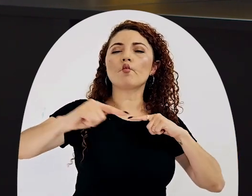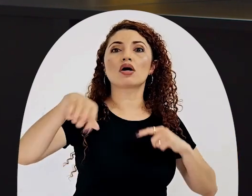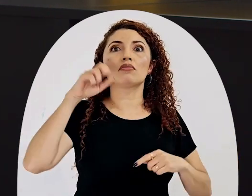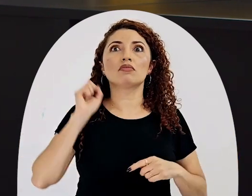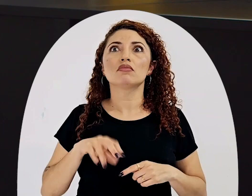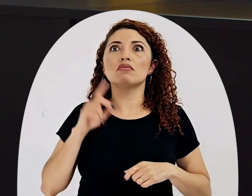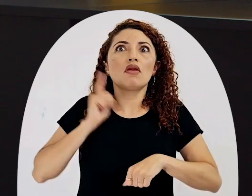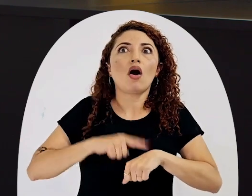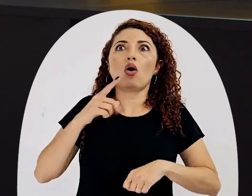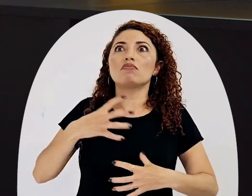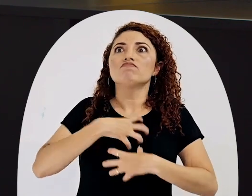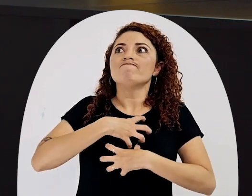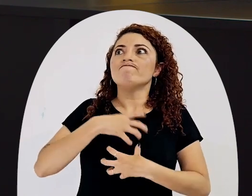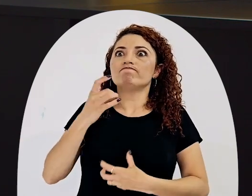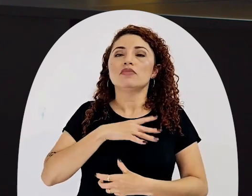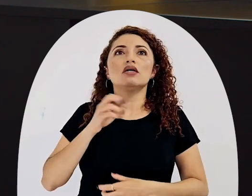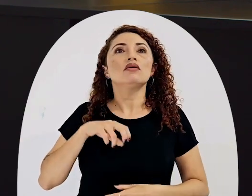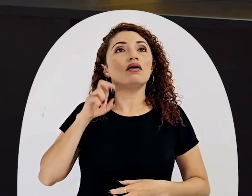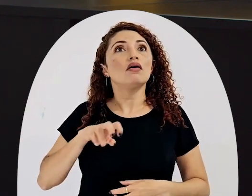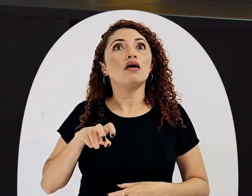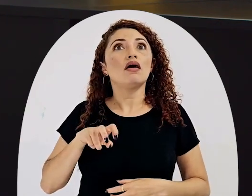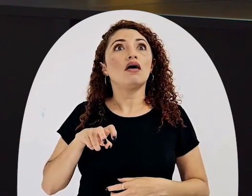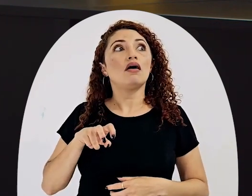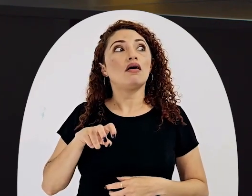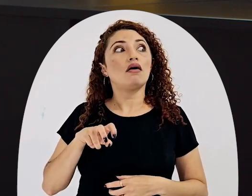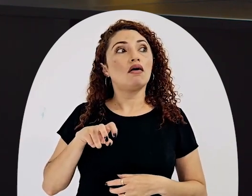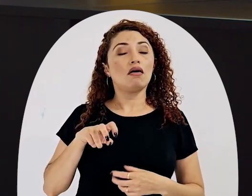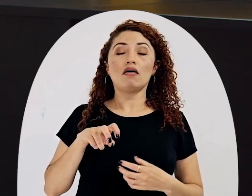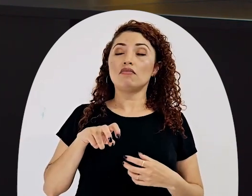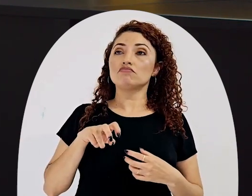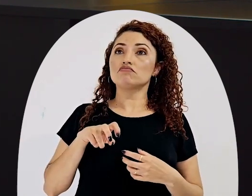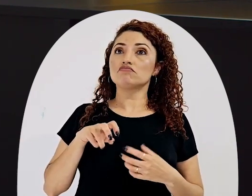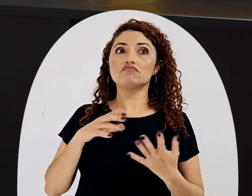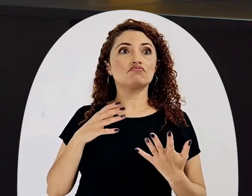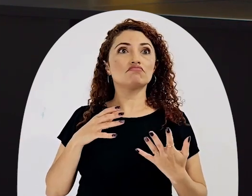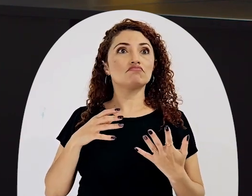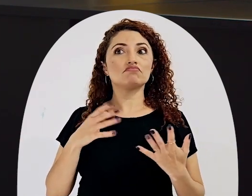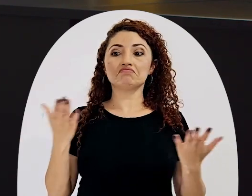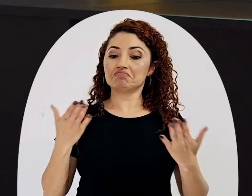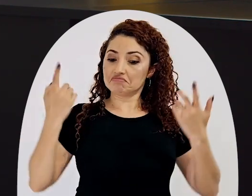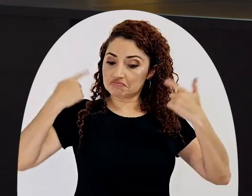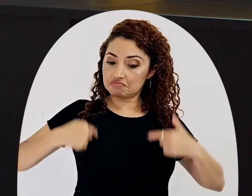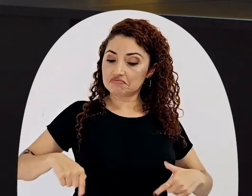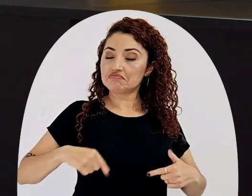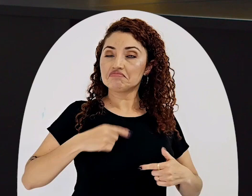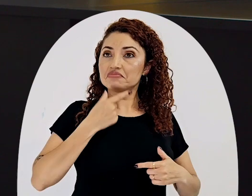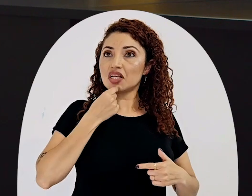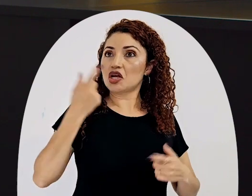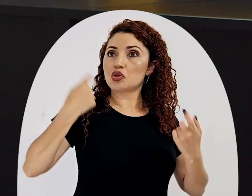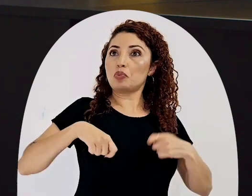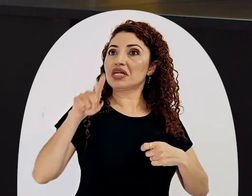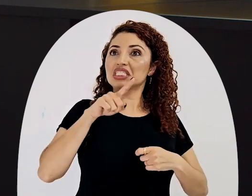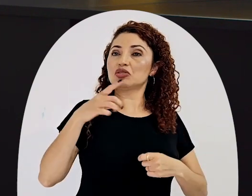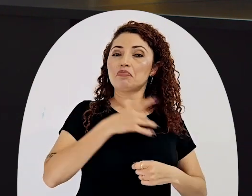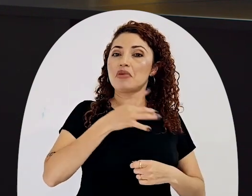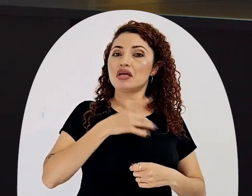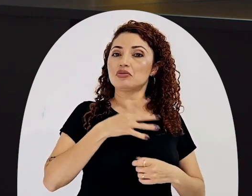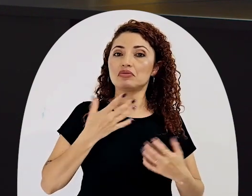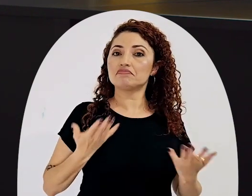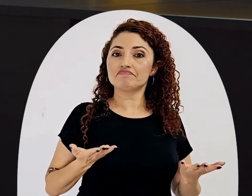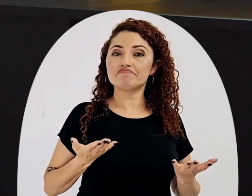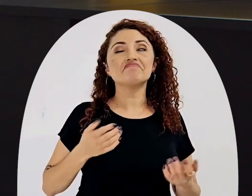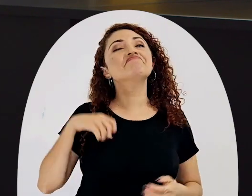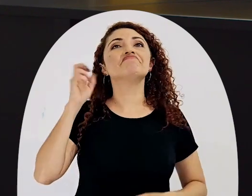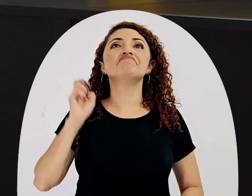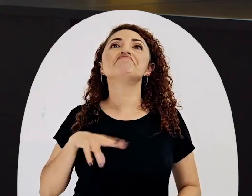medo. Aí eu lembrei, né? Falei, pô, não, minha aparência hoje, né? Eu não preciso mais ter medo, né? E fui andando em